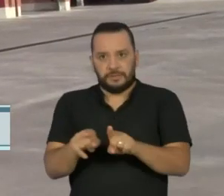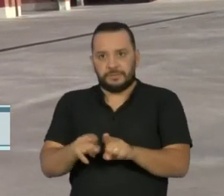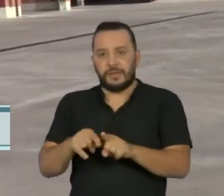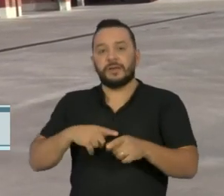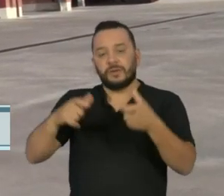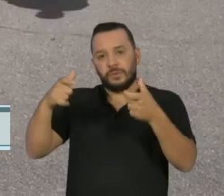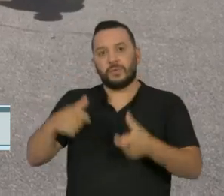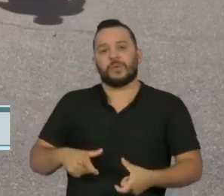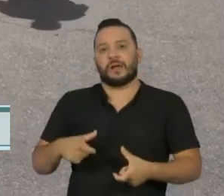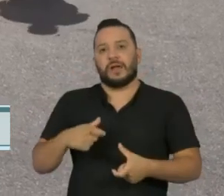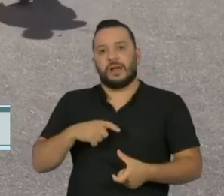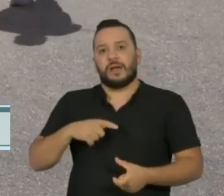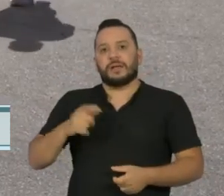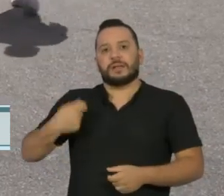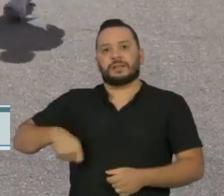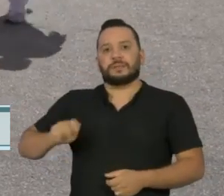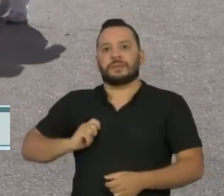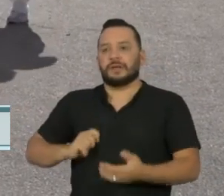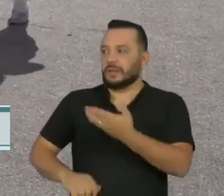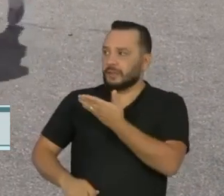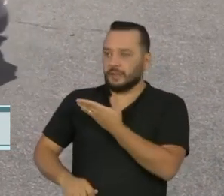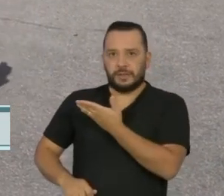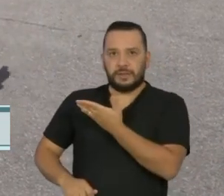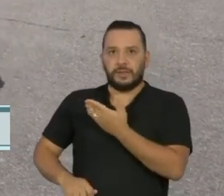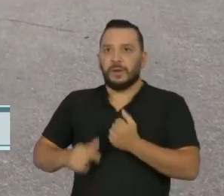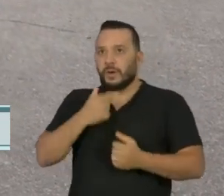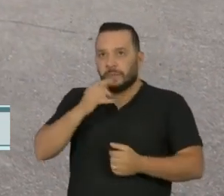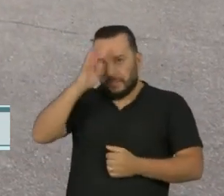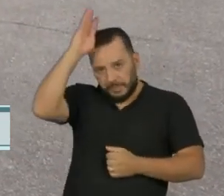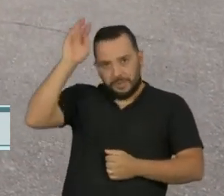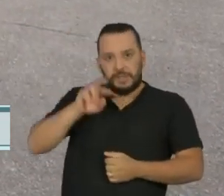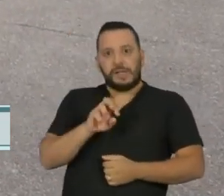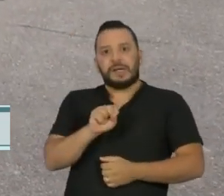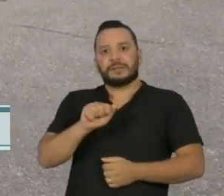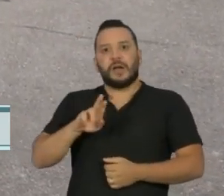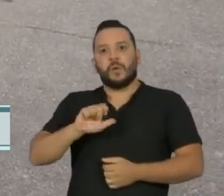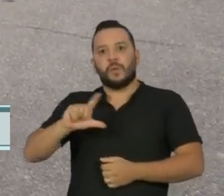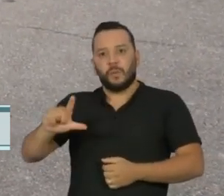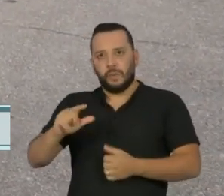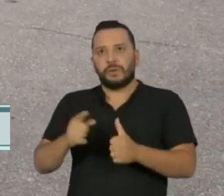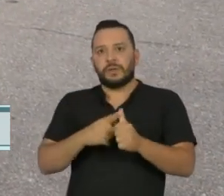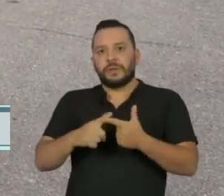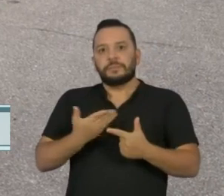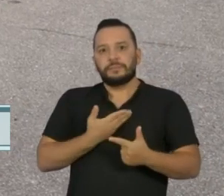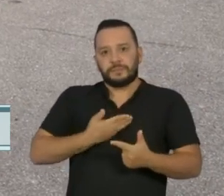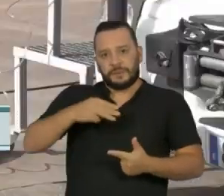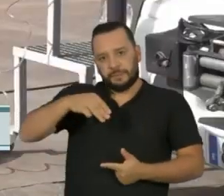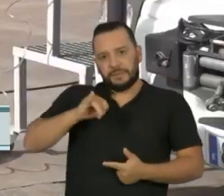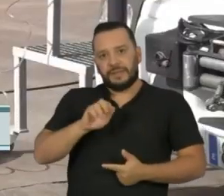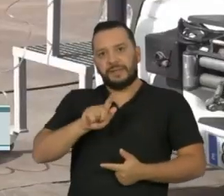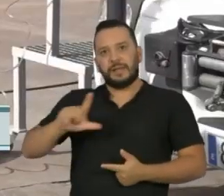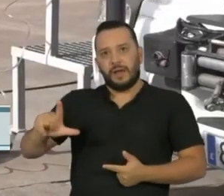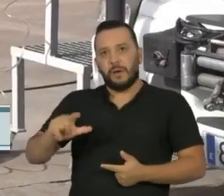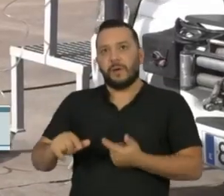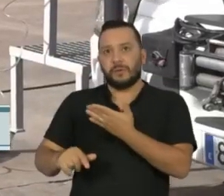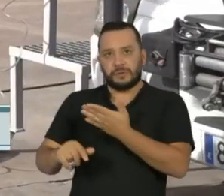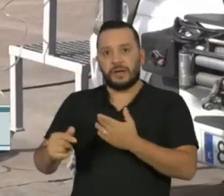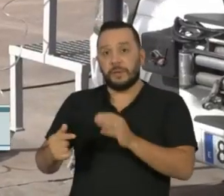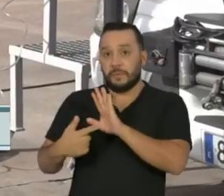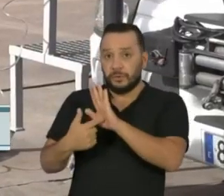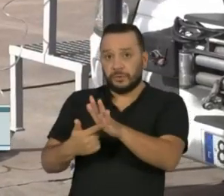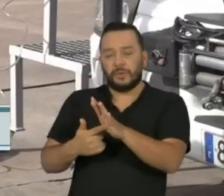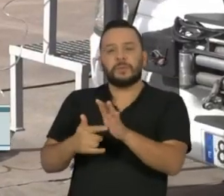no noroeste da Espanha, o bombeiro Saul Pena e seu colega Miguel Pizadon projetaram um